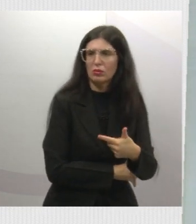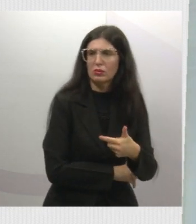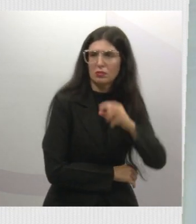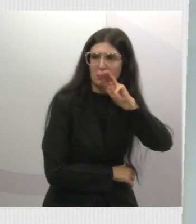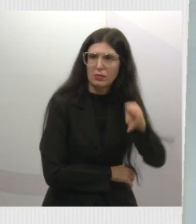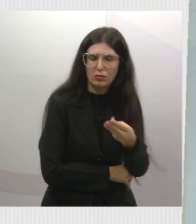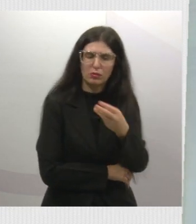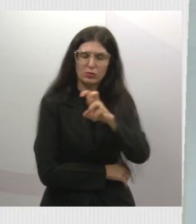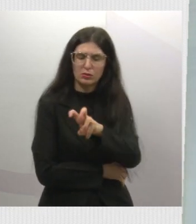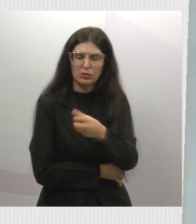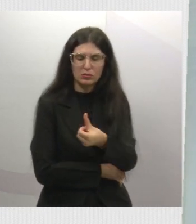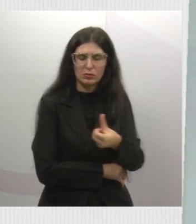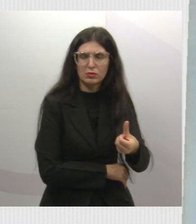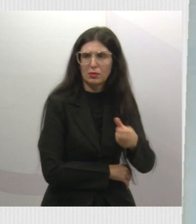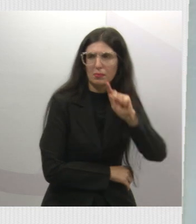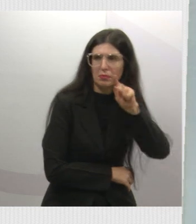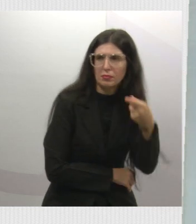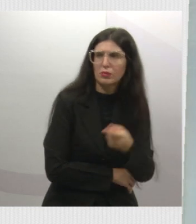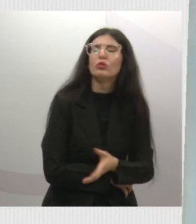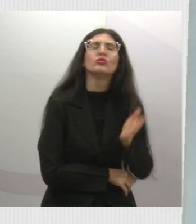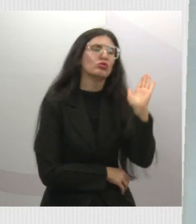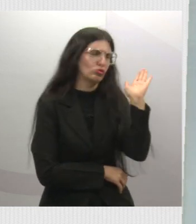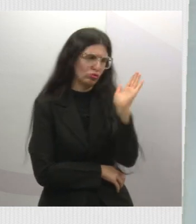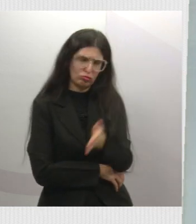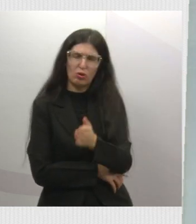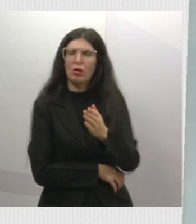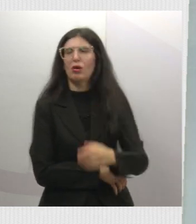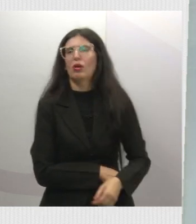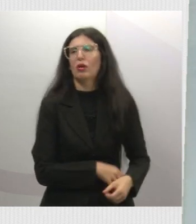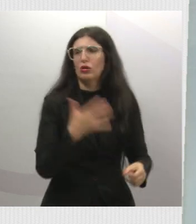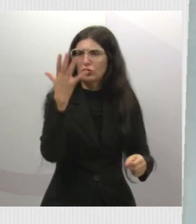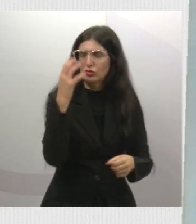572.566.000, e arrecadado no primeiro quadrimestre